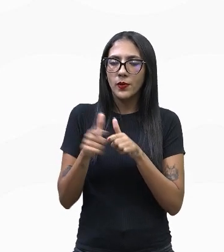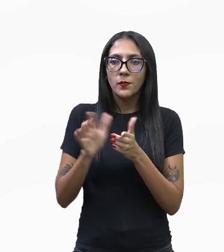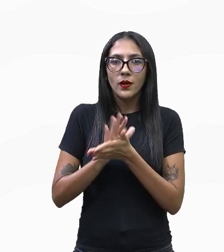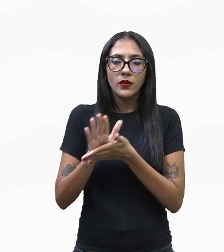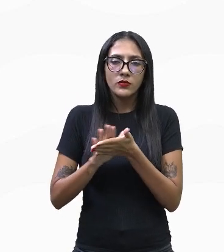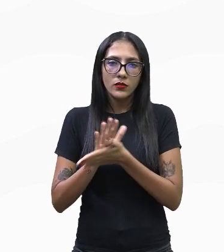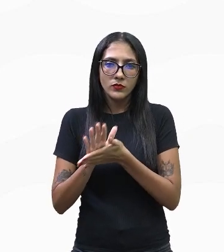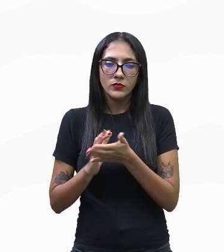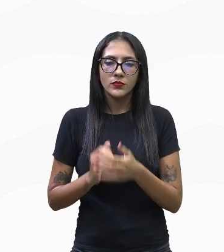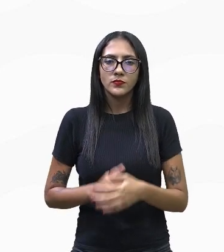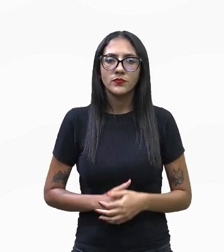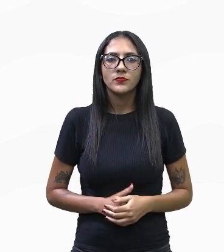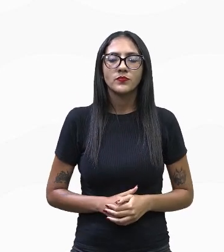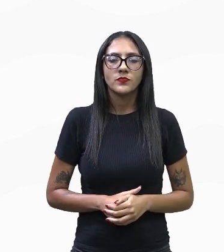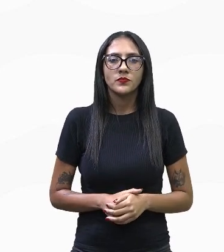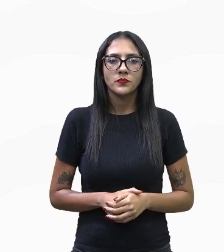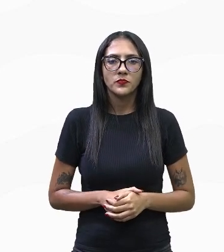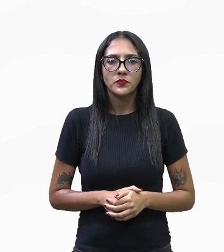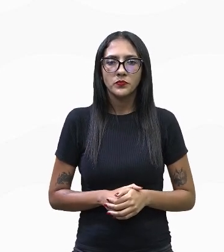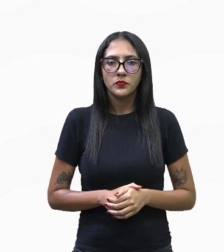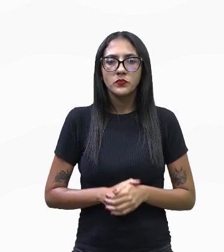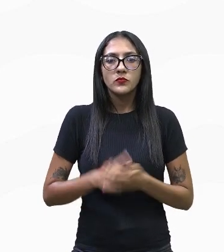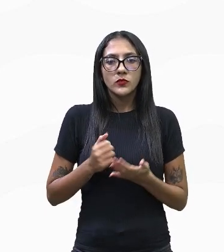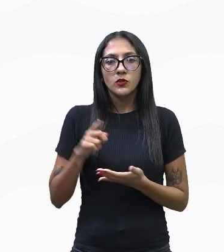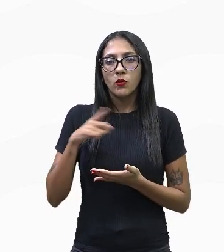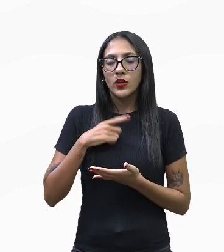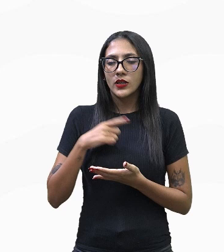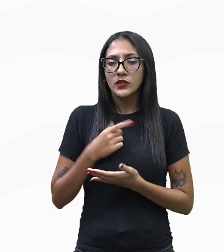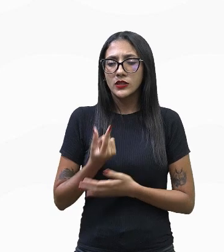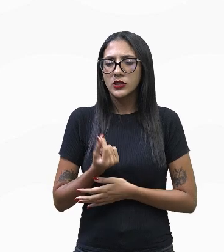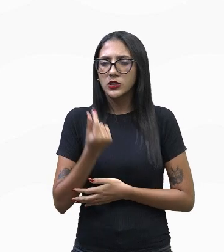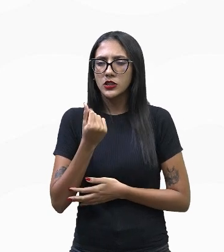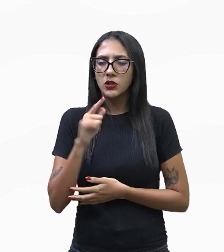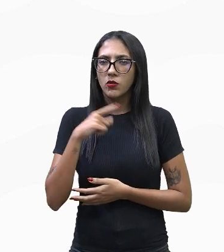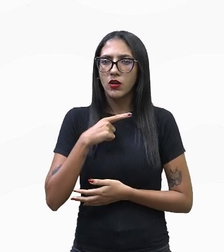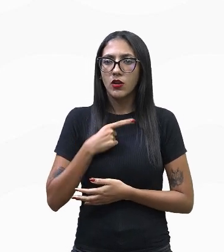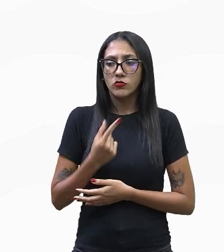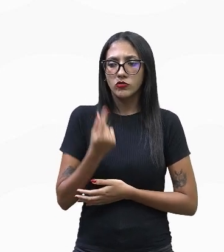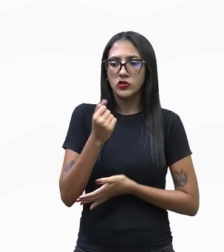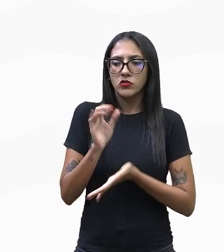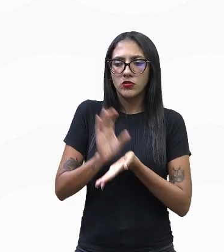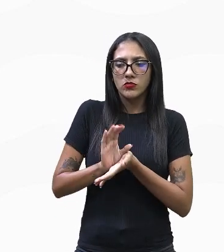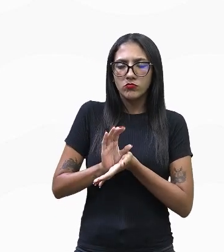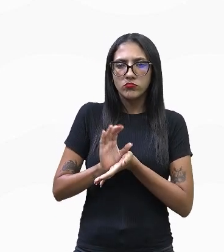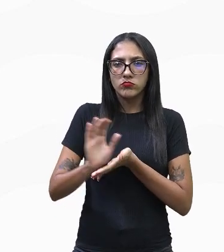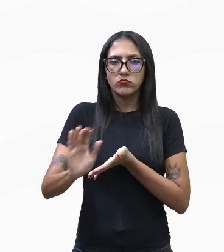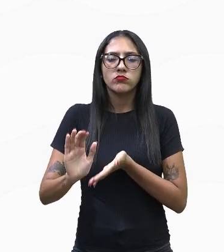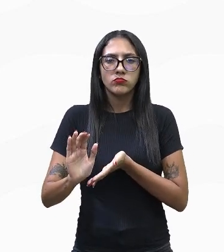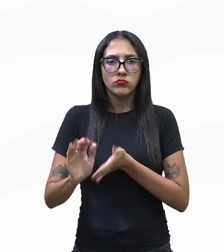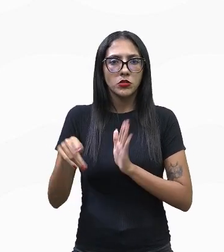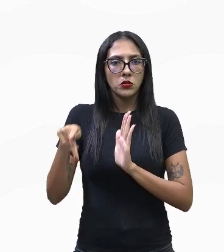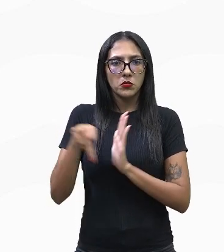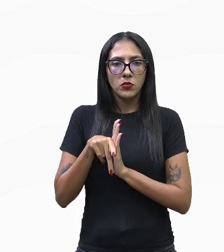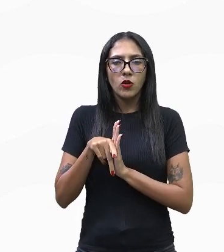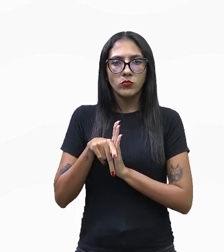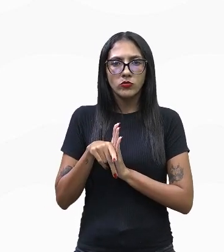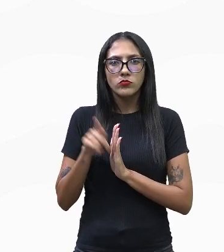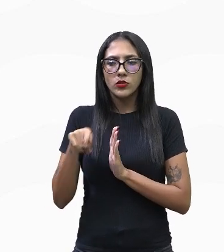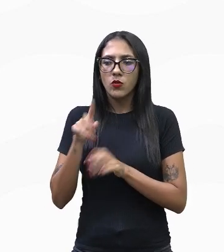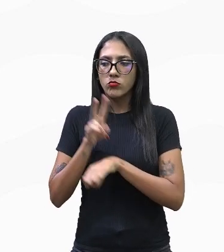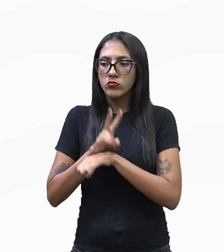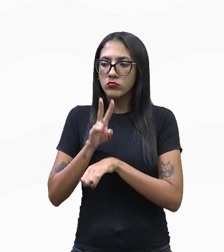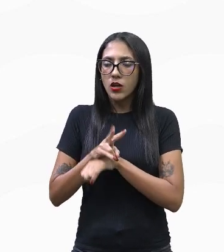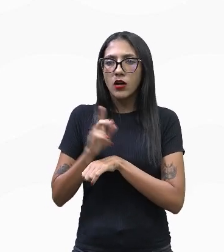Então, esse capital de giro é aquele dinheiro, né, aquele valor, aquele que você coloca, disponibiliza ali para você manter a sua empresa